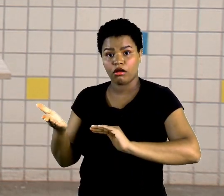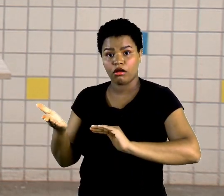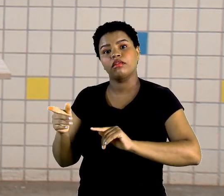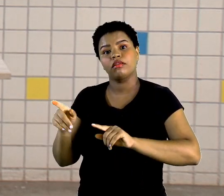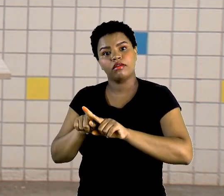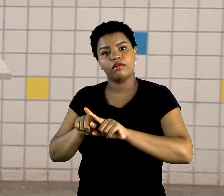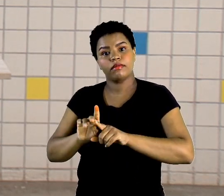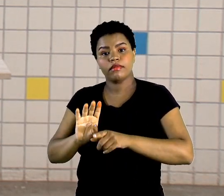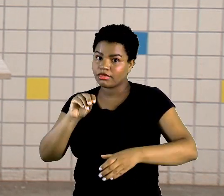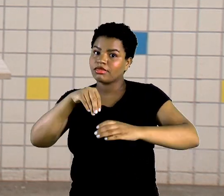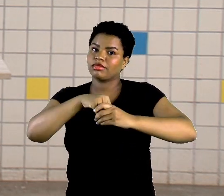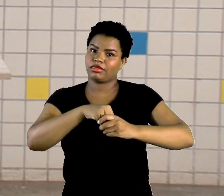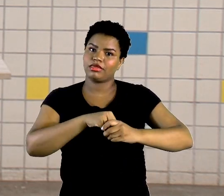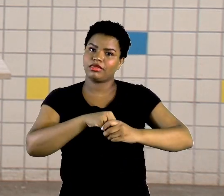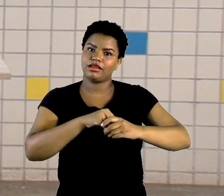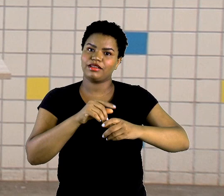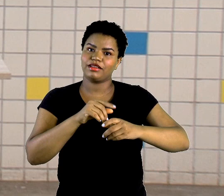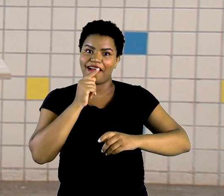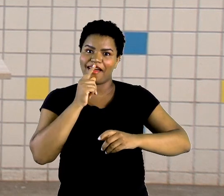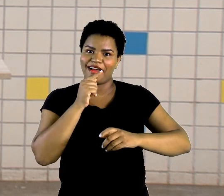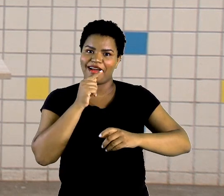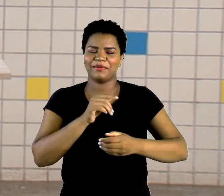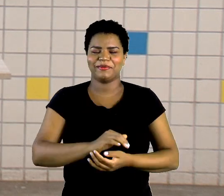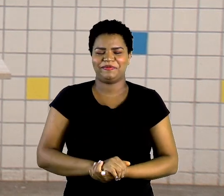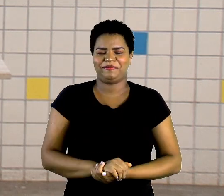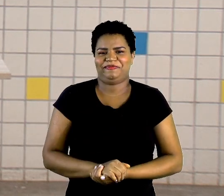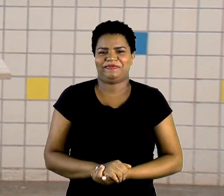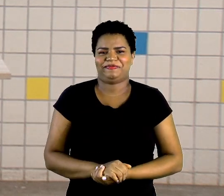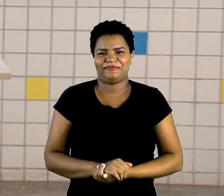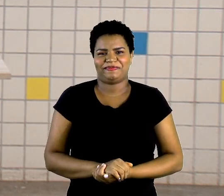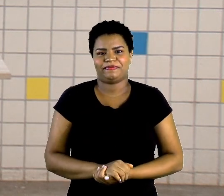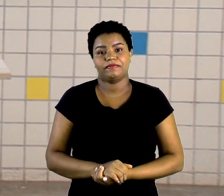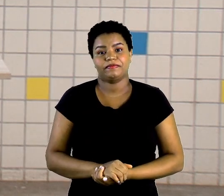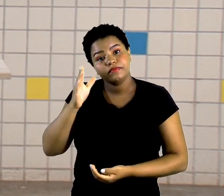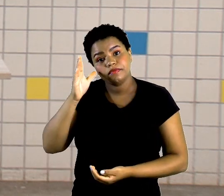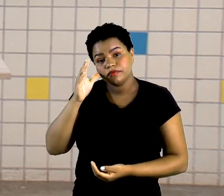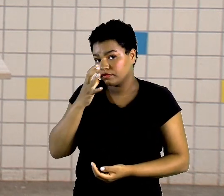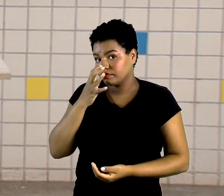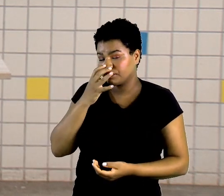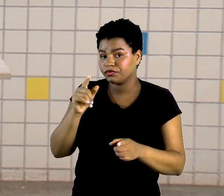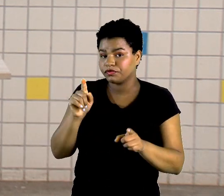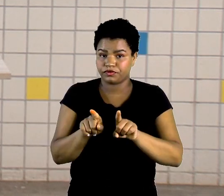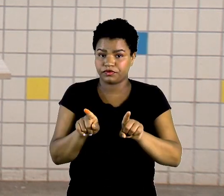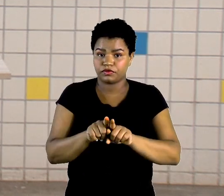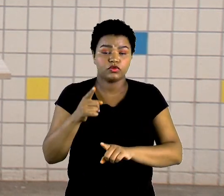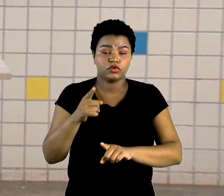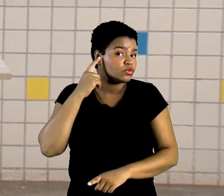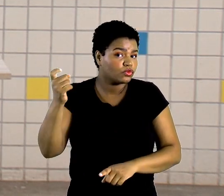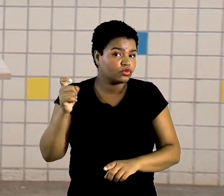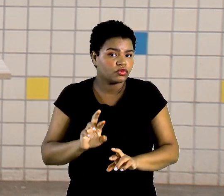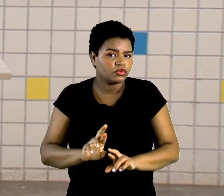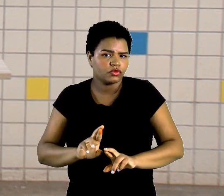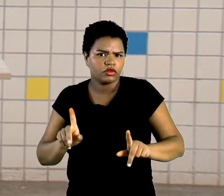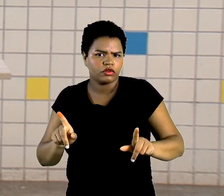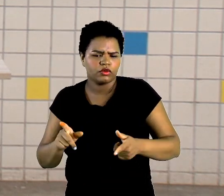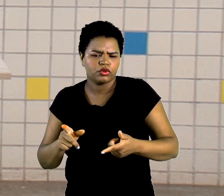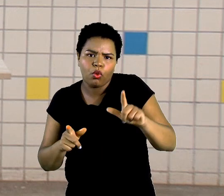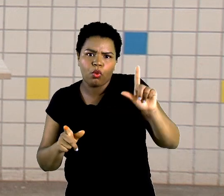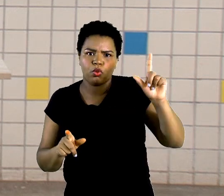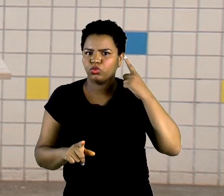do ambiente aquático. Observe também que o som, ele é diferente do outro